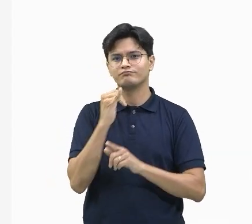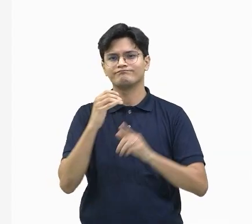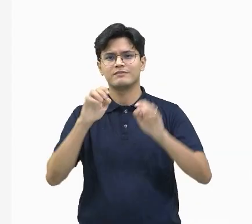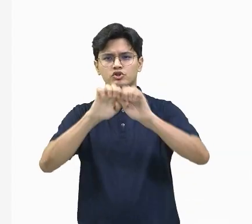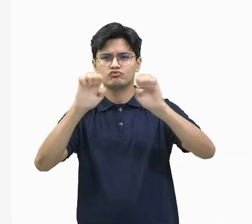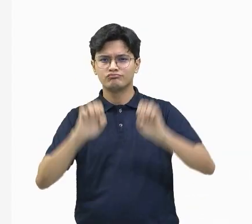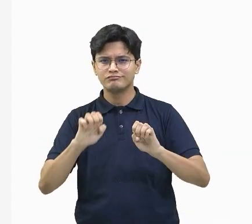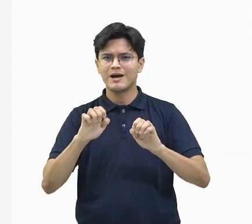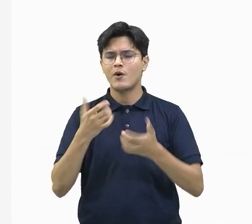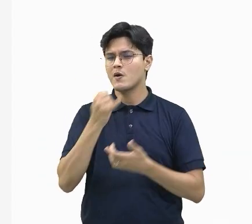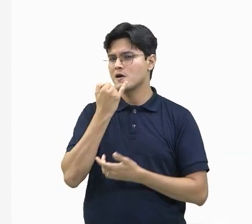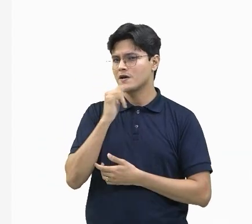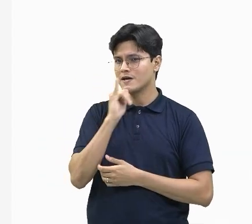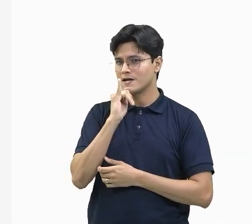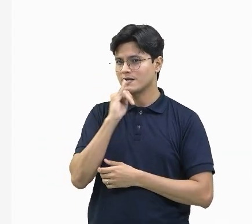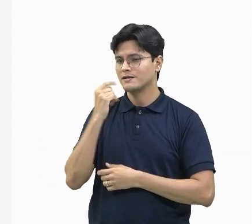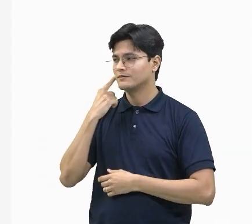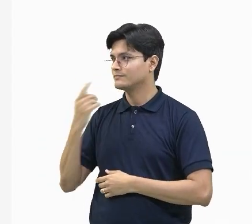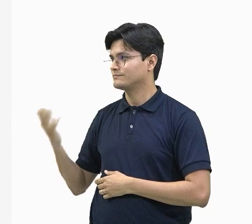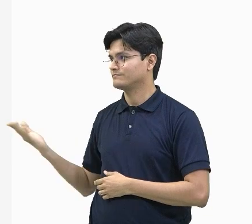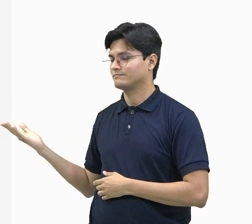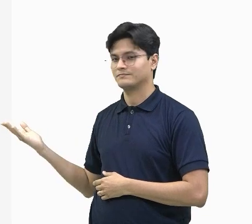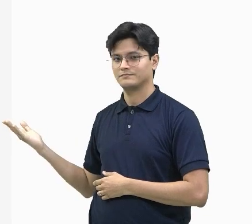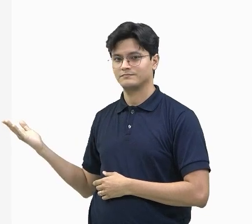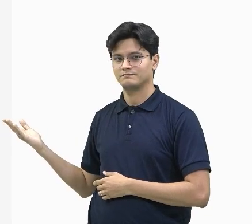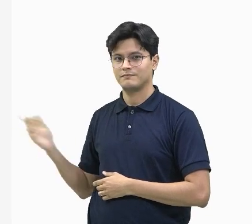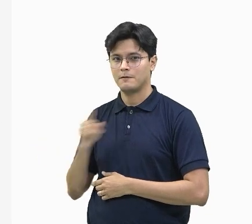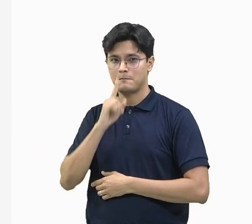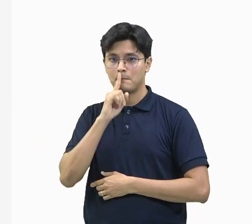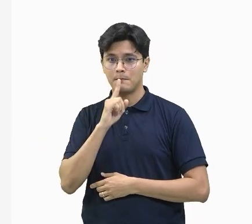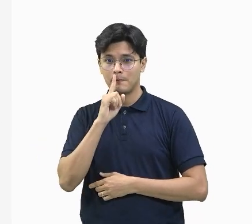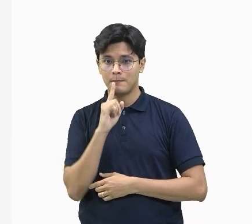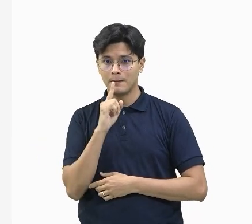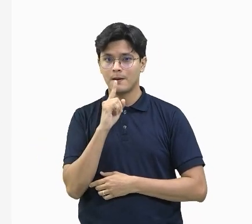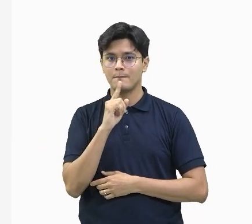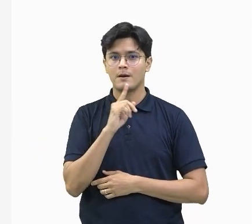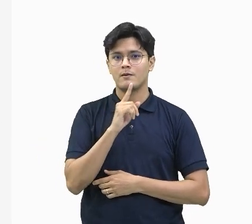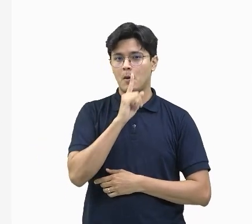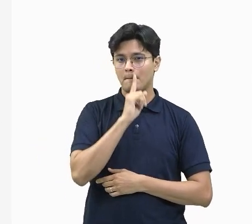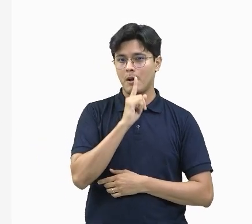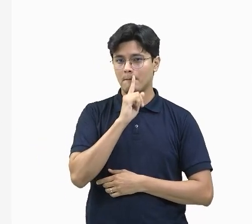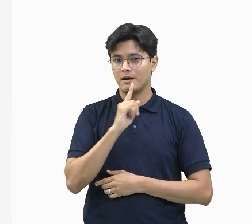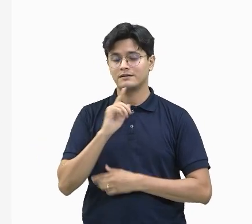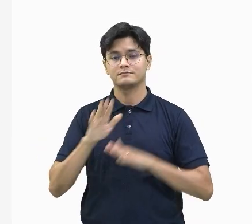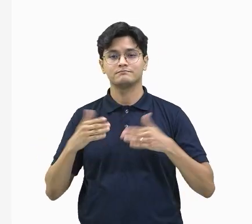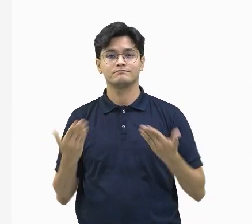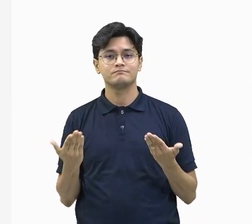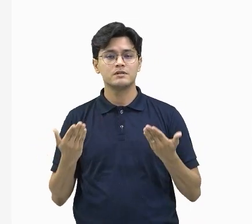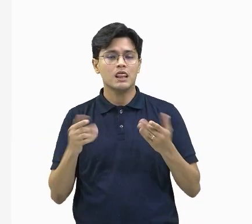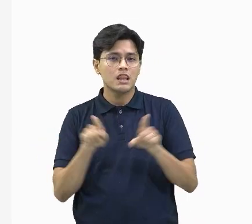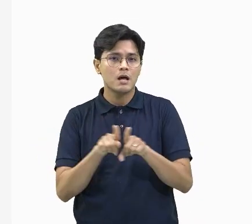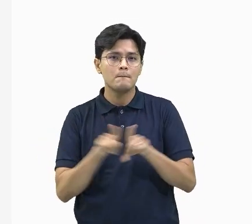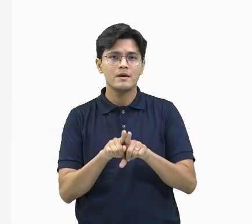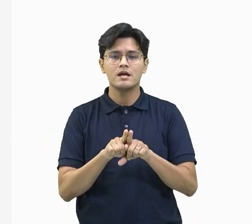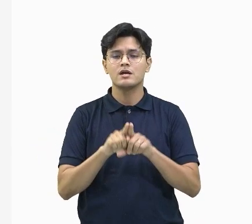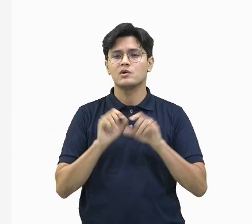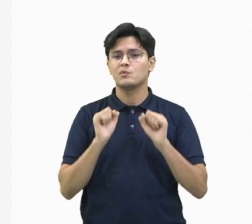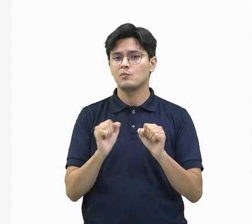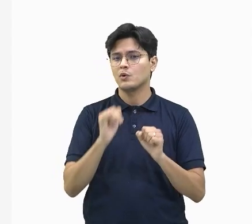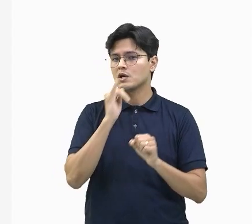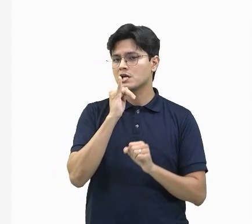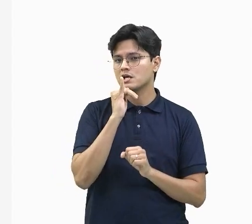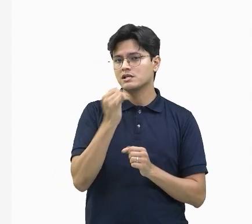ser caracterizada aqui como exemplo o lábio leporino e a fenda palatina. podem também ter como anomalias